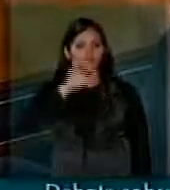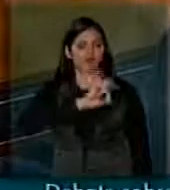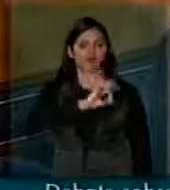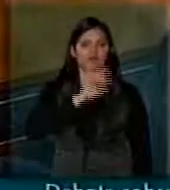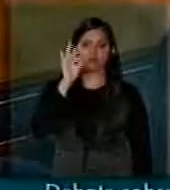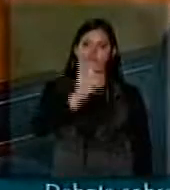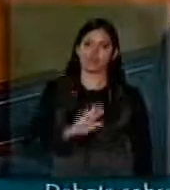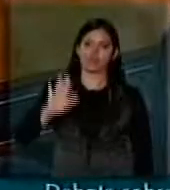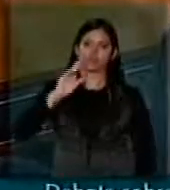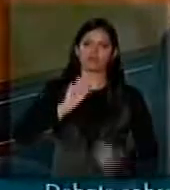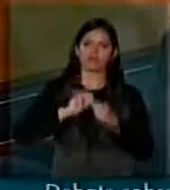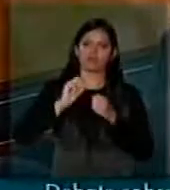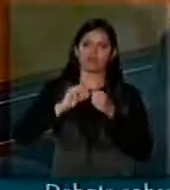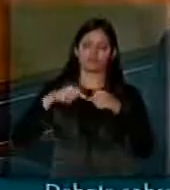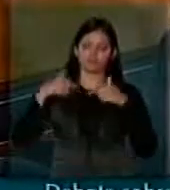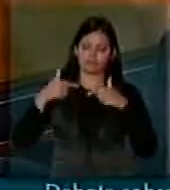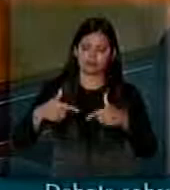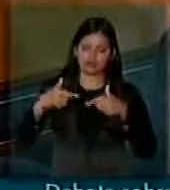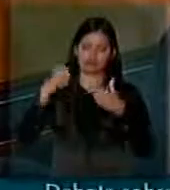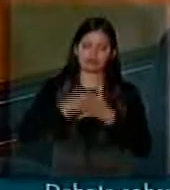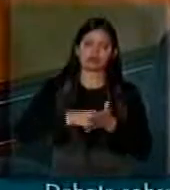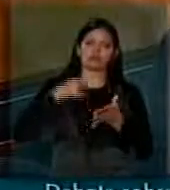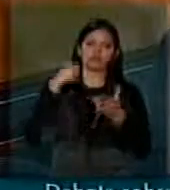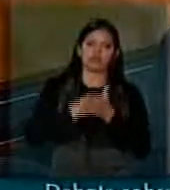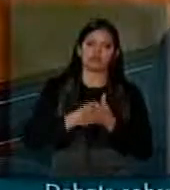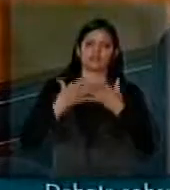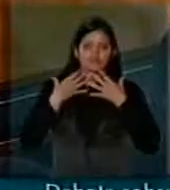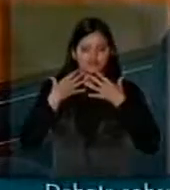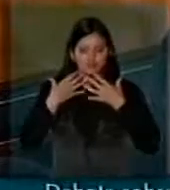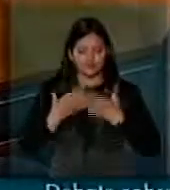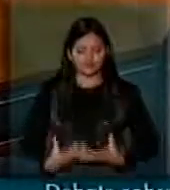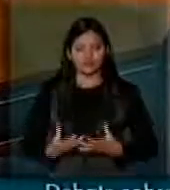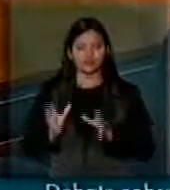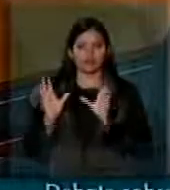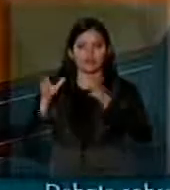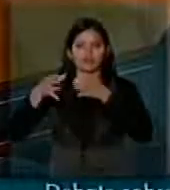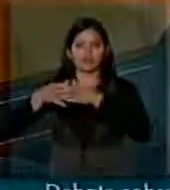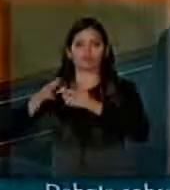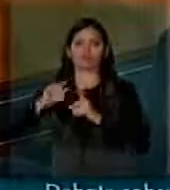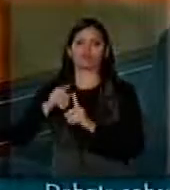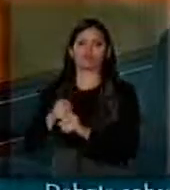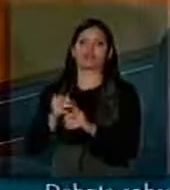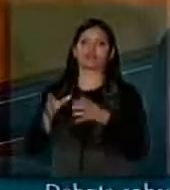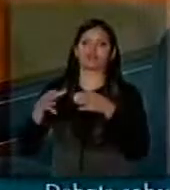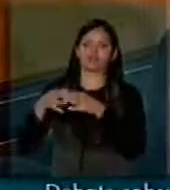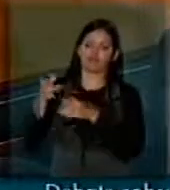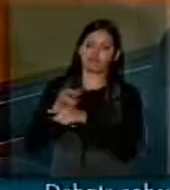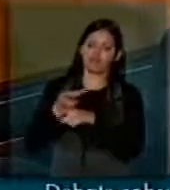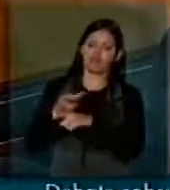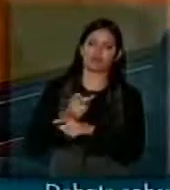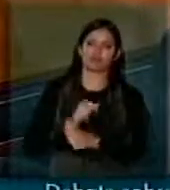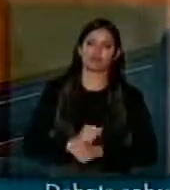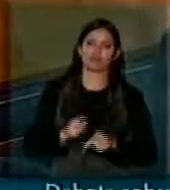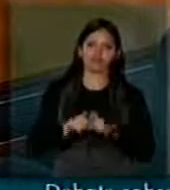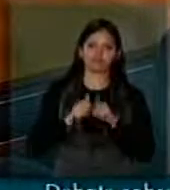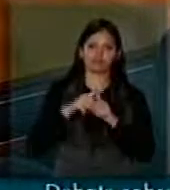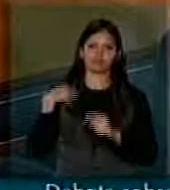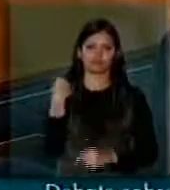trabalho exaustivo nesse sentido. Então, também eu considero que nosso grupo de trabalho terá que